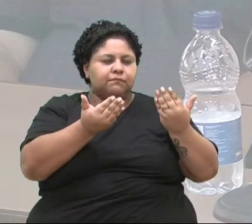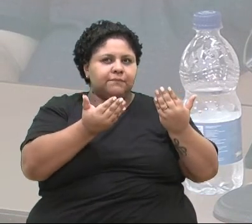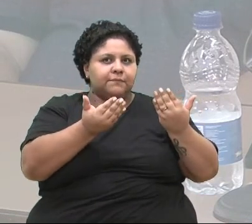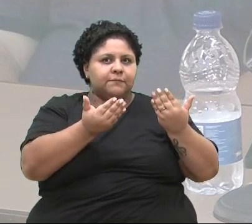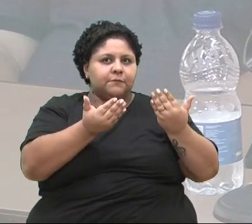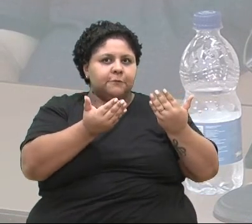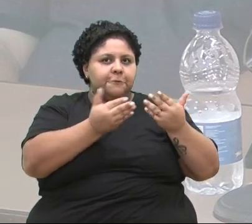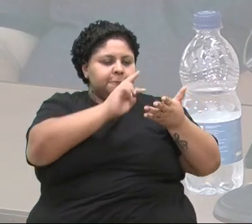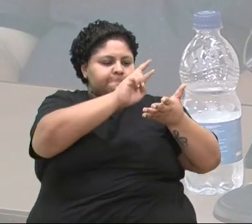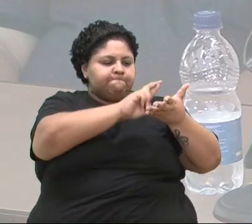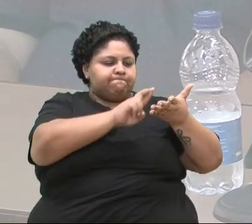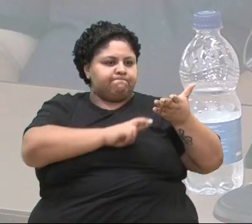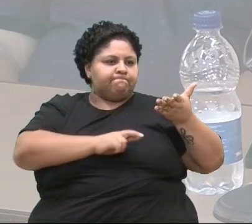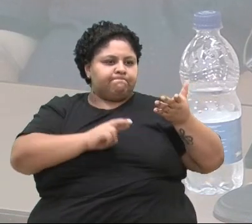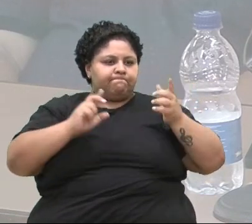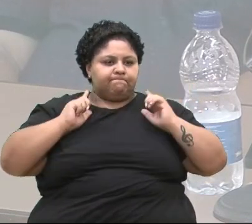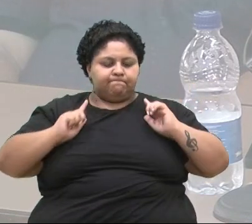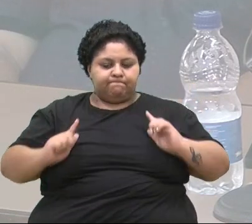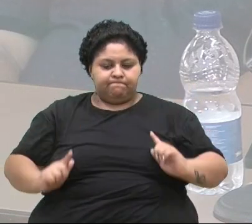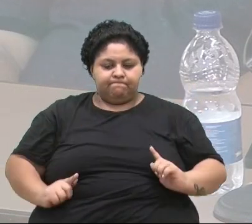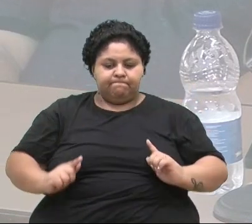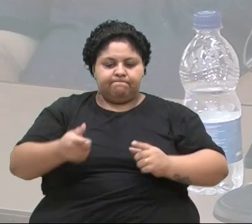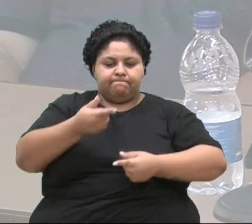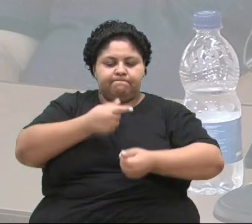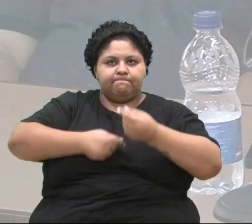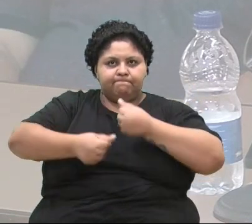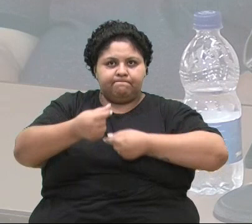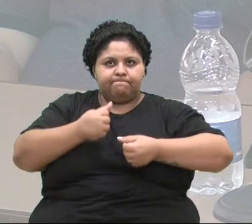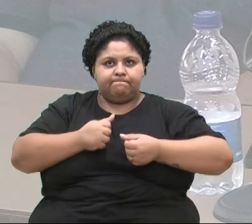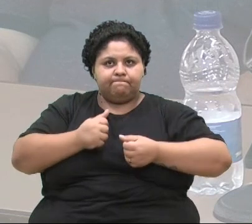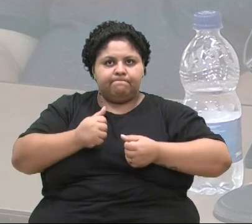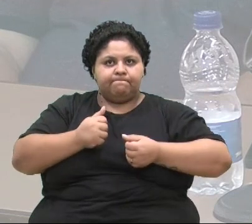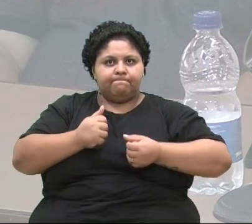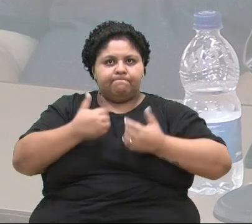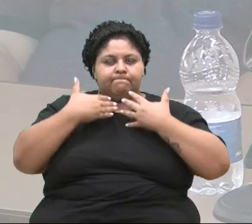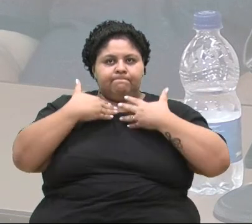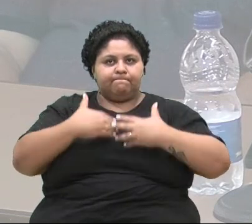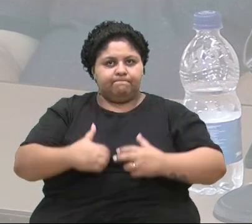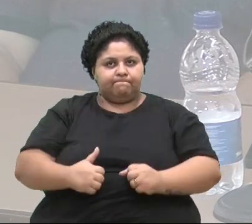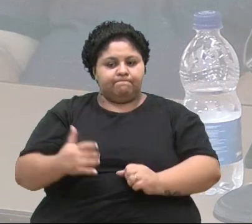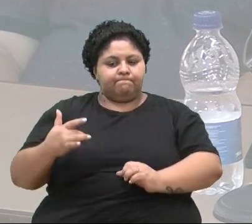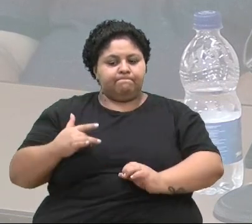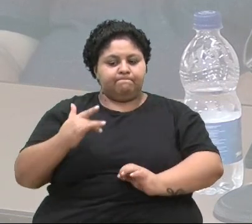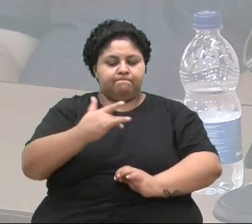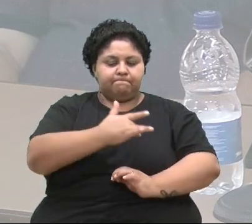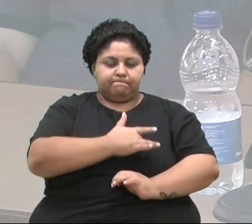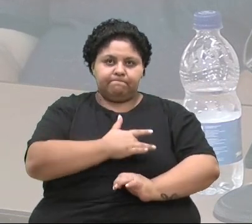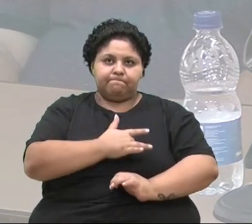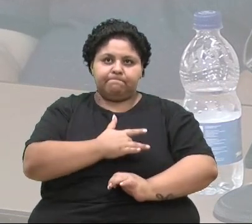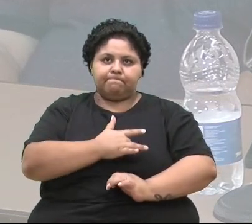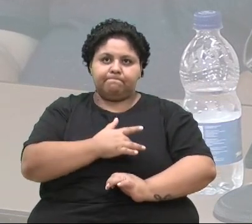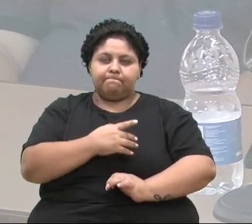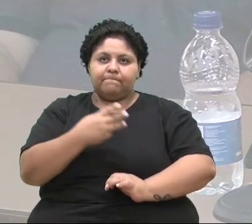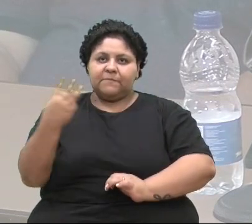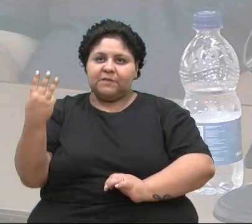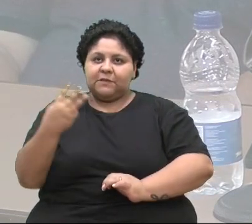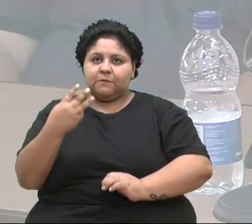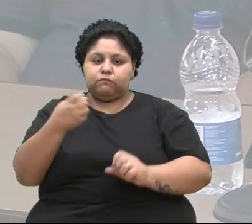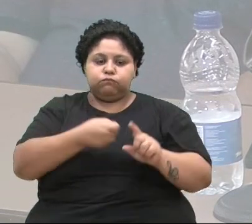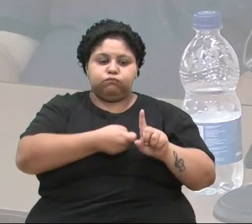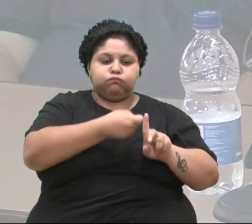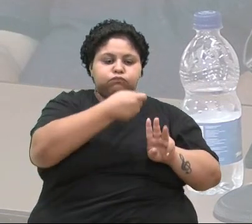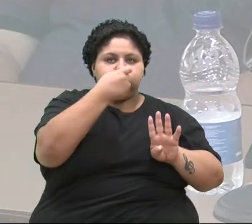e o relatório da gestão e finança da Secretaria Municipal de Saúde do terceiro quadrimestre